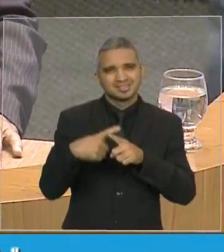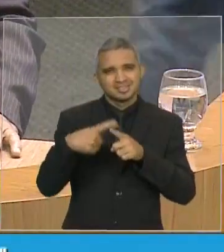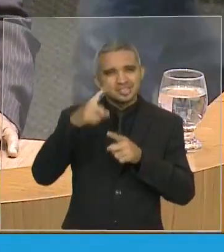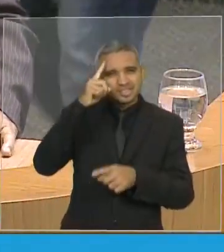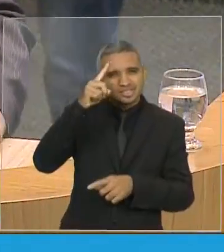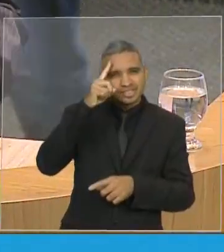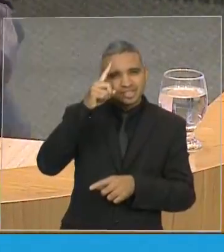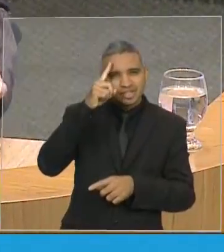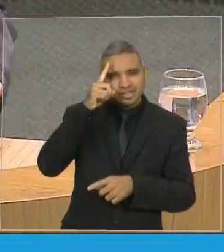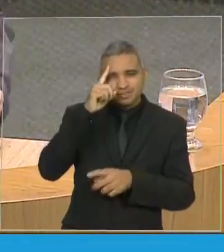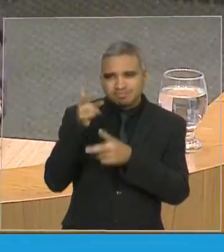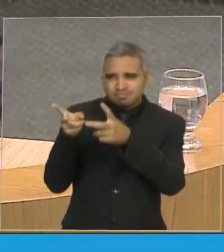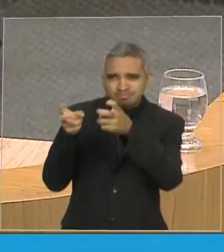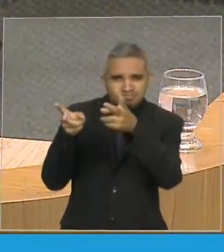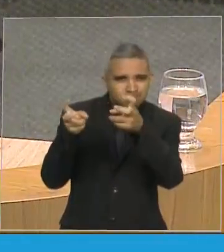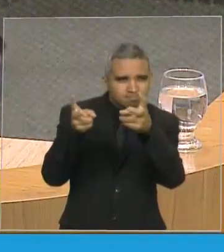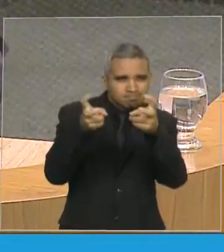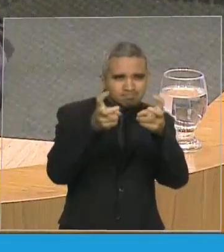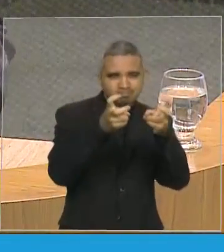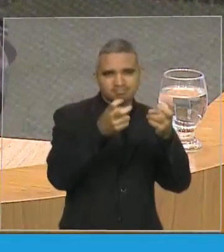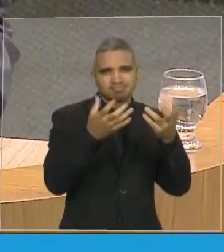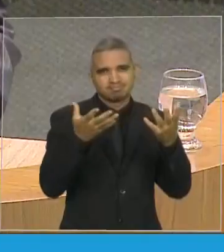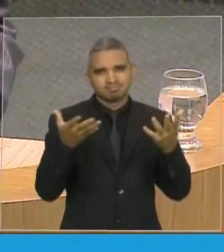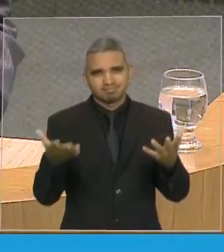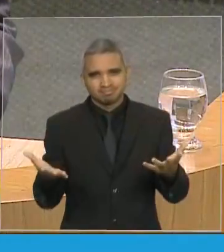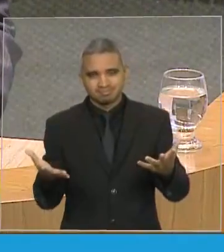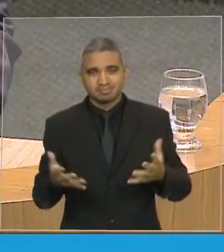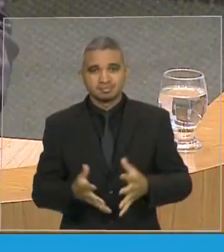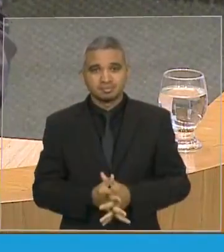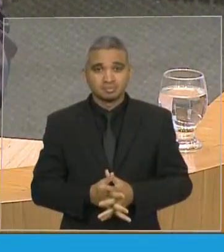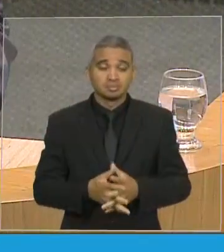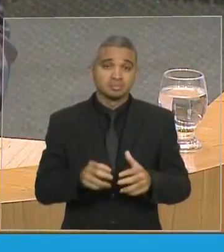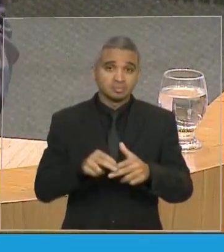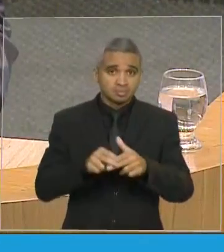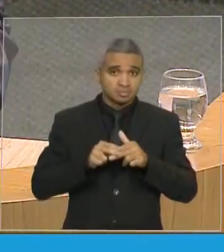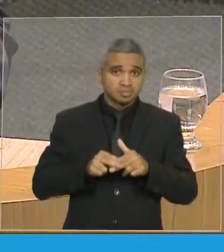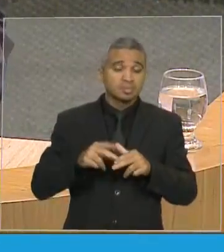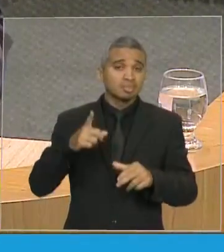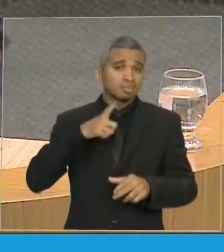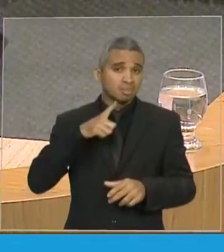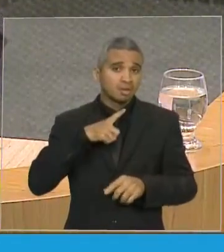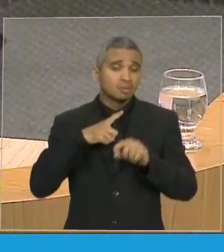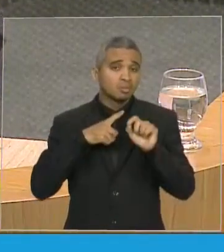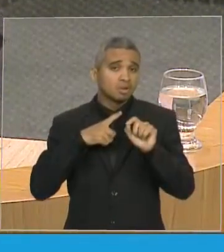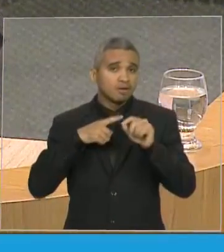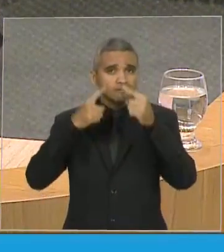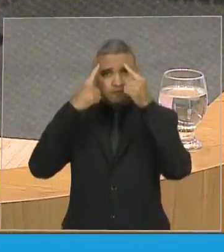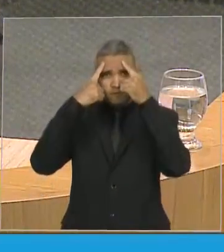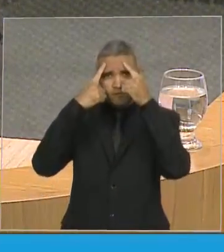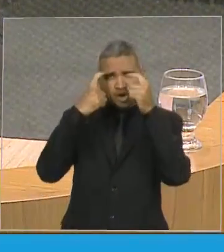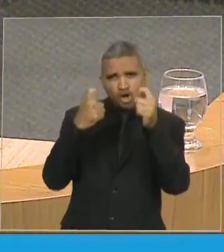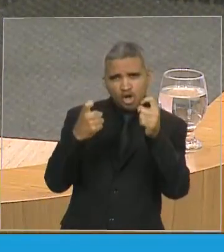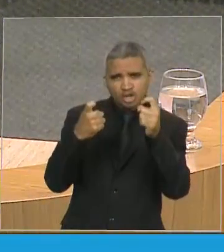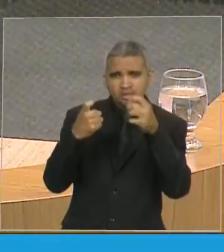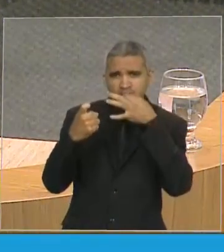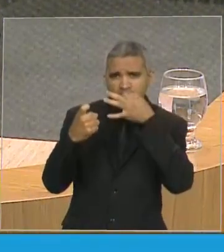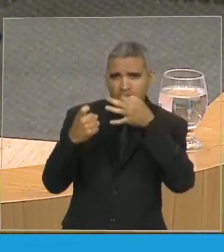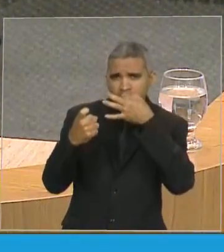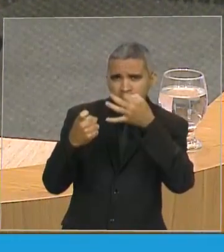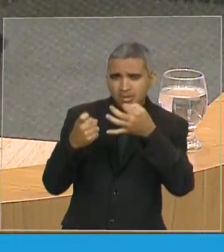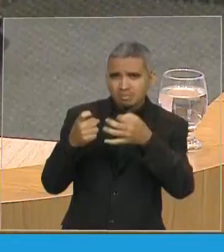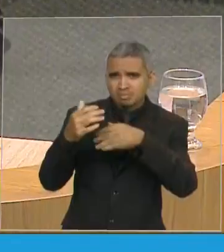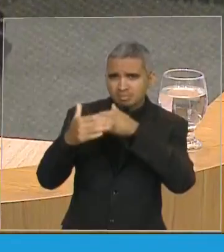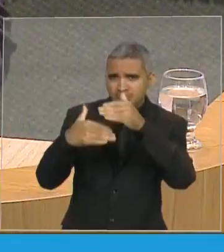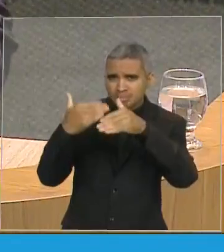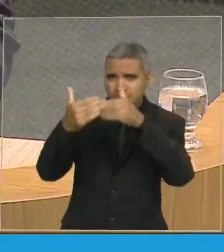seja falar da não-violência, não como negativa, mas da não-violência propositiva, falar de algo que